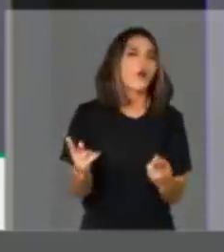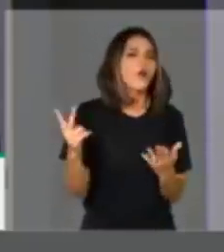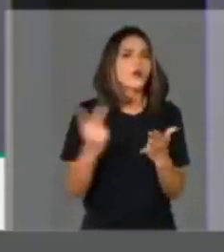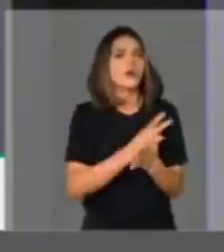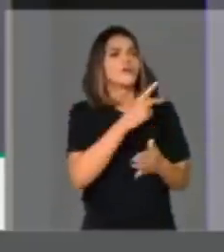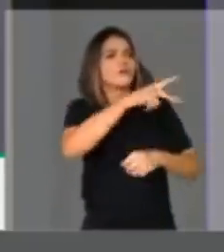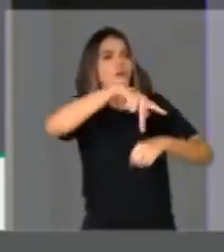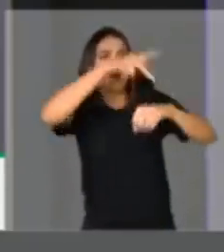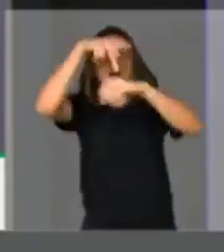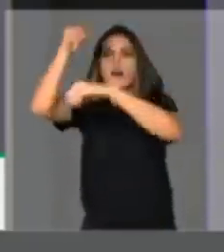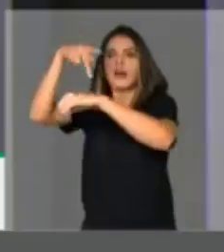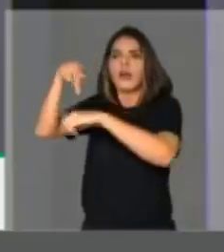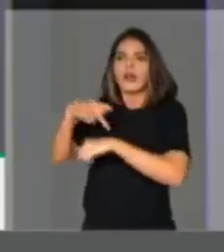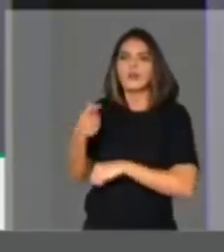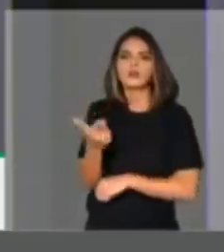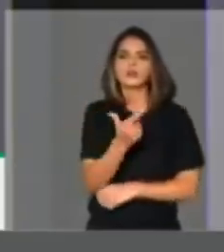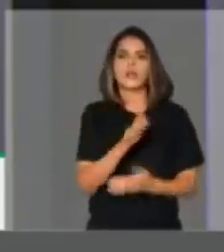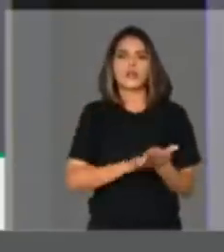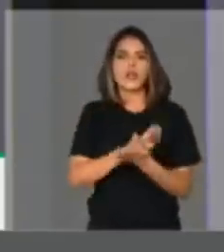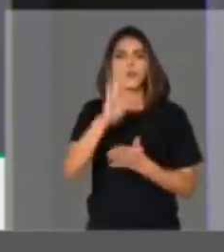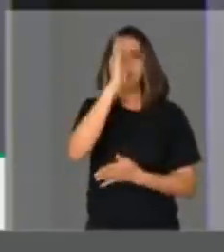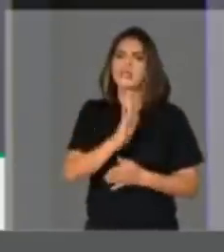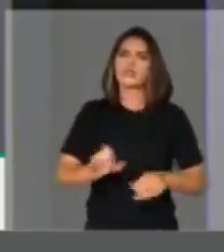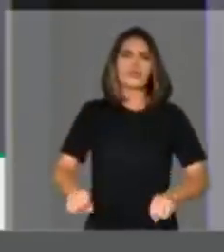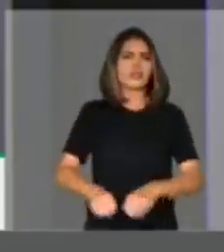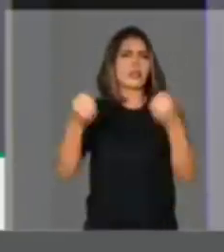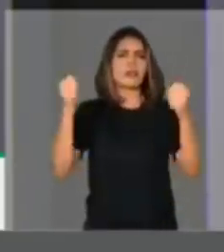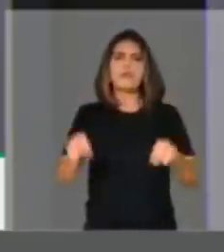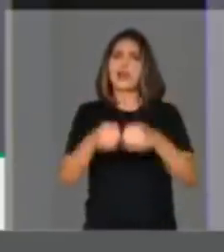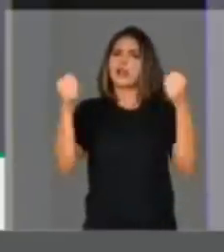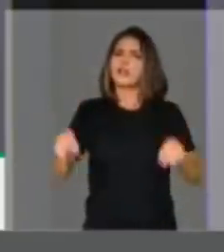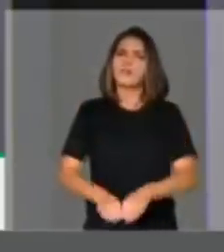recuperação judicial, não manda funcionário embora, o país continua quebrando para sempre,